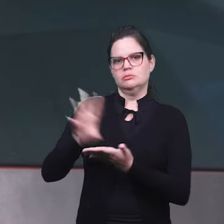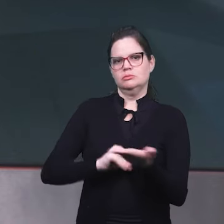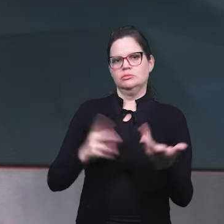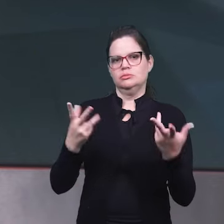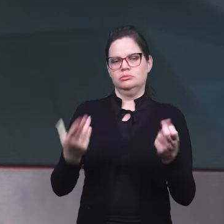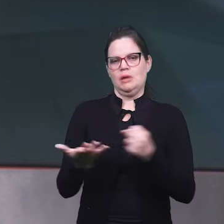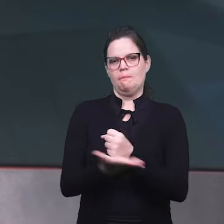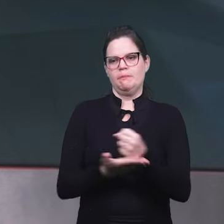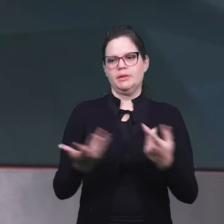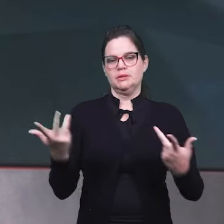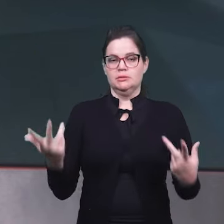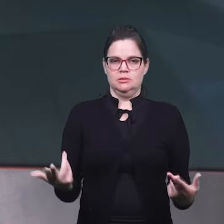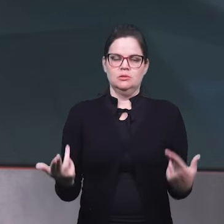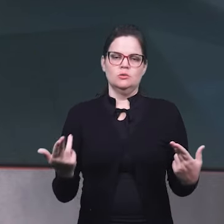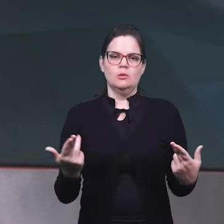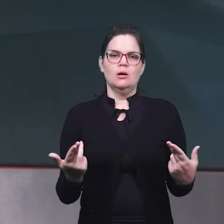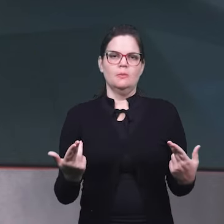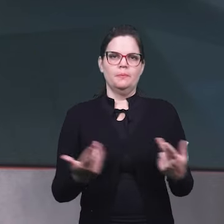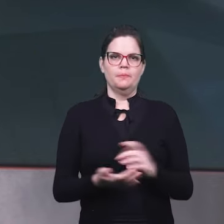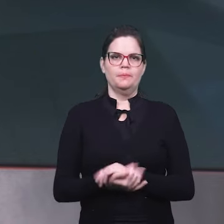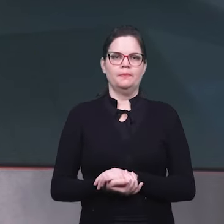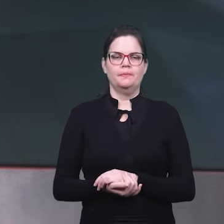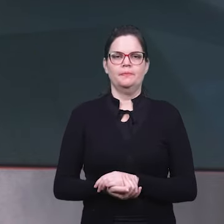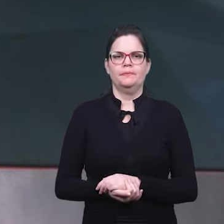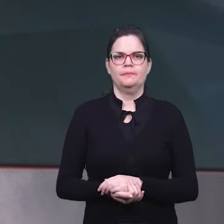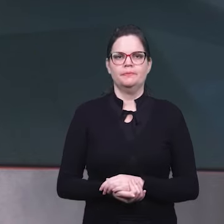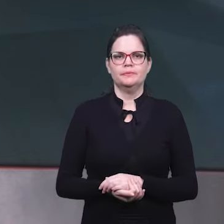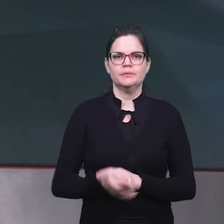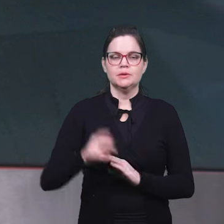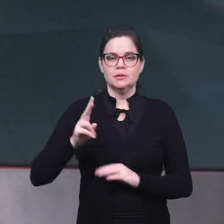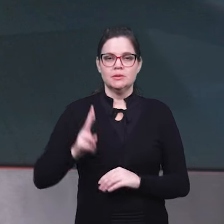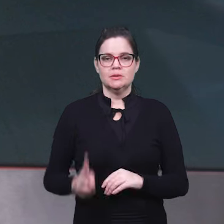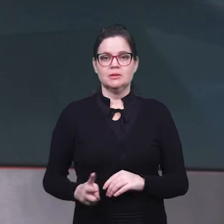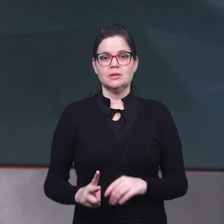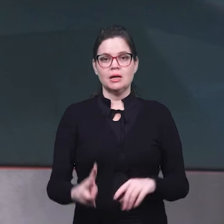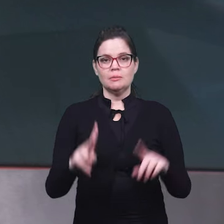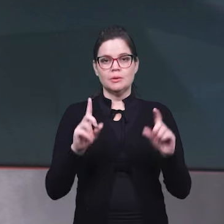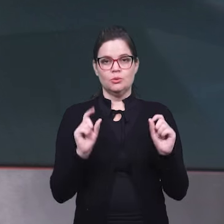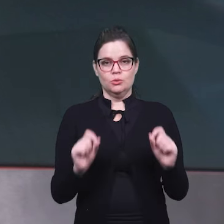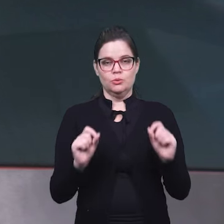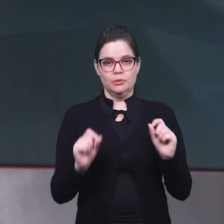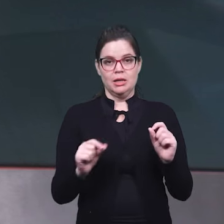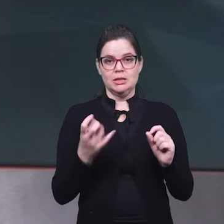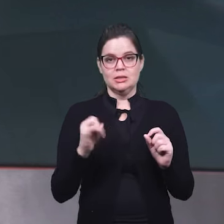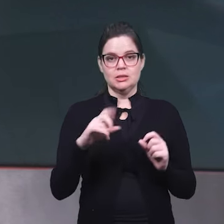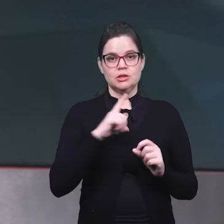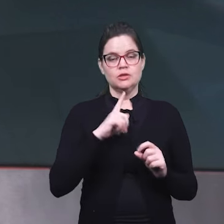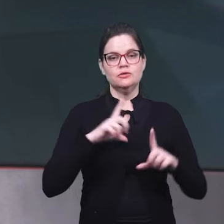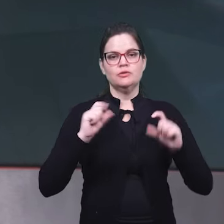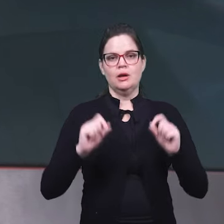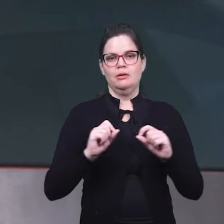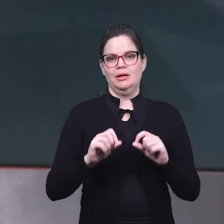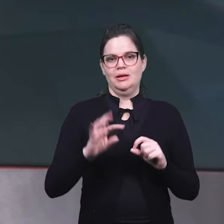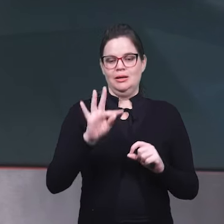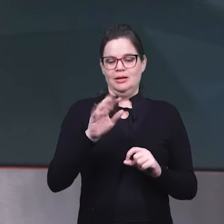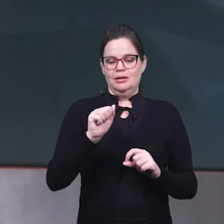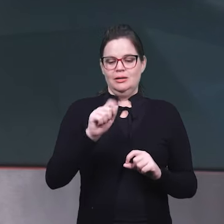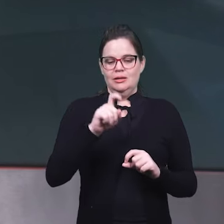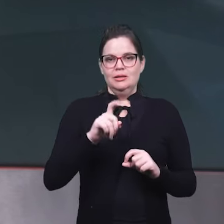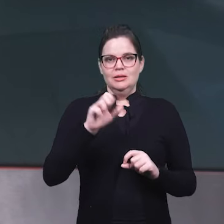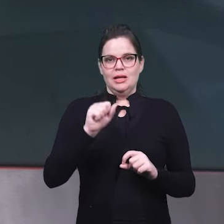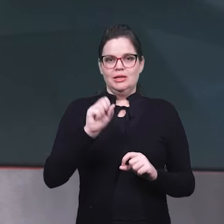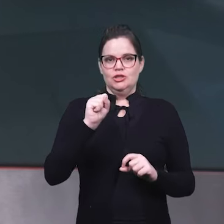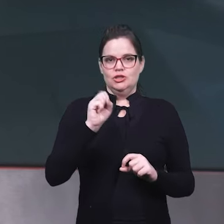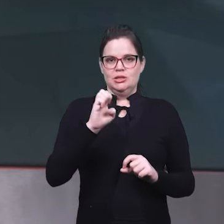operações financeiras, né? As instituições financeiras se baseiam nessa taxa. Portanto, todas as vezes que